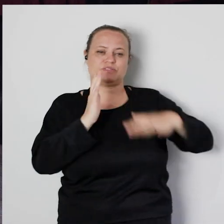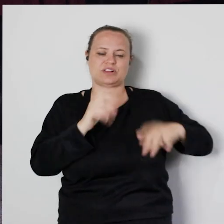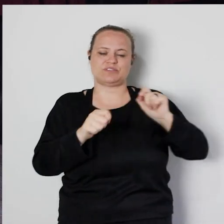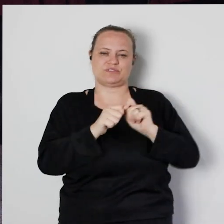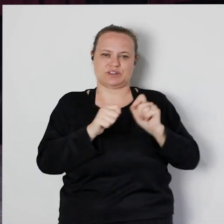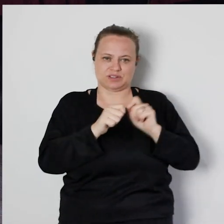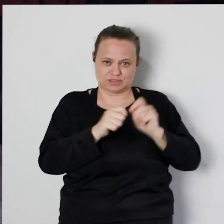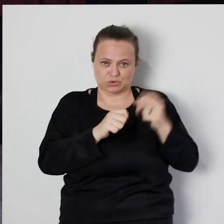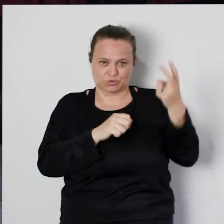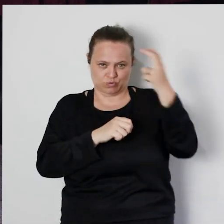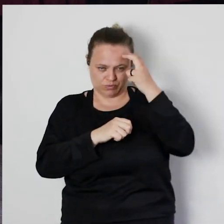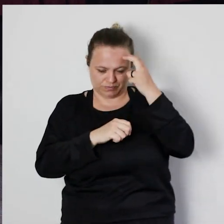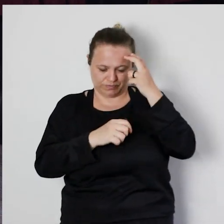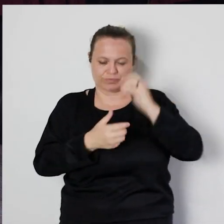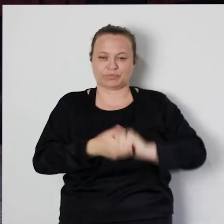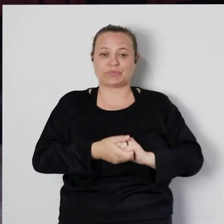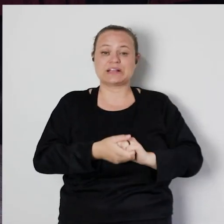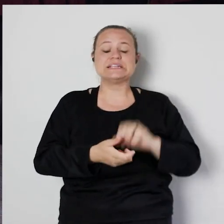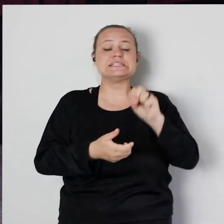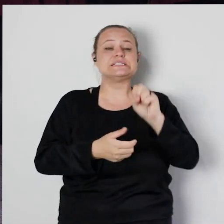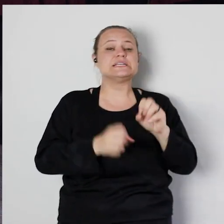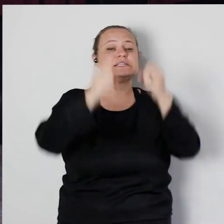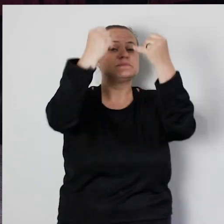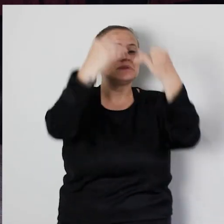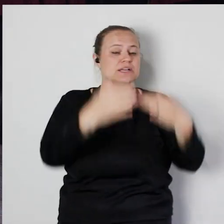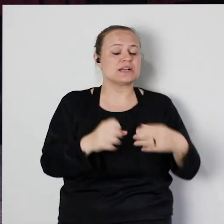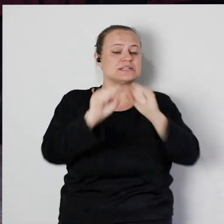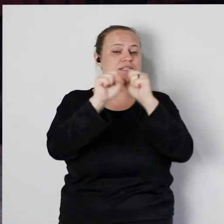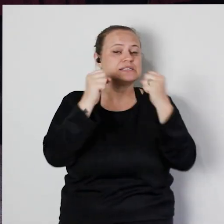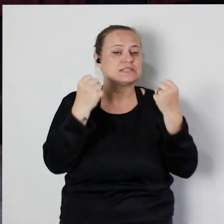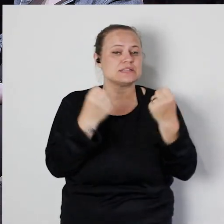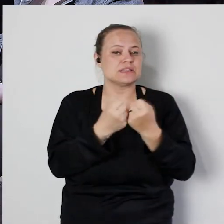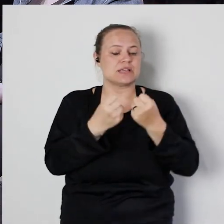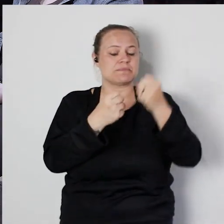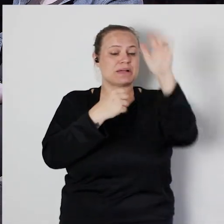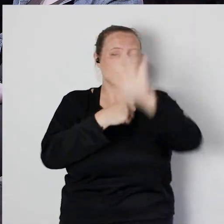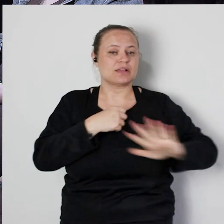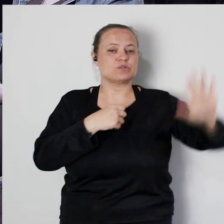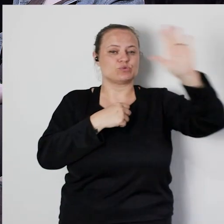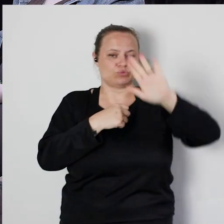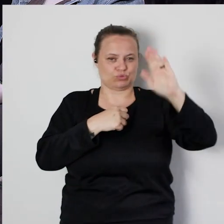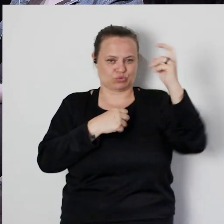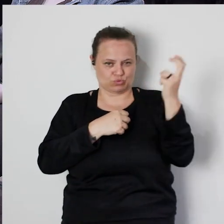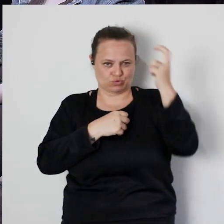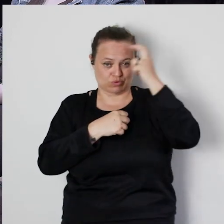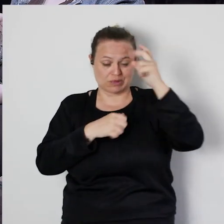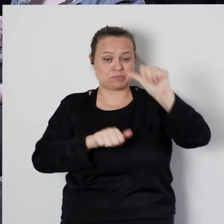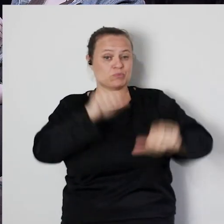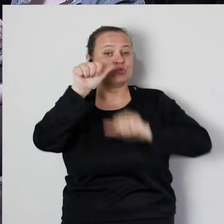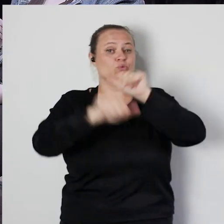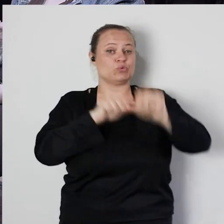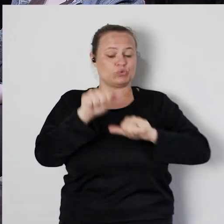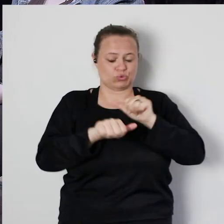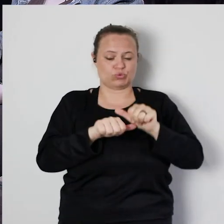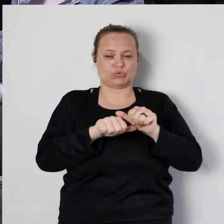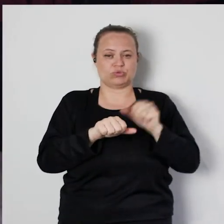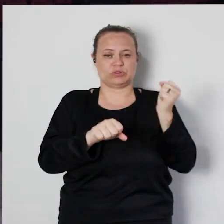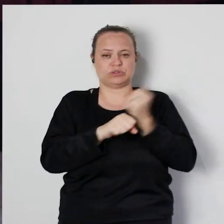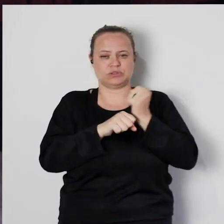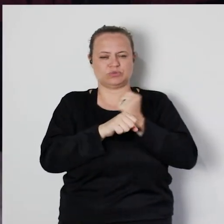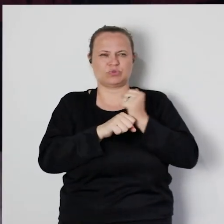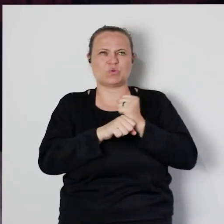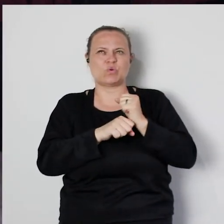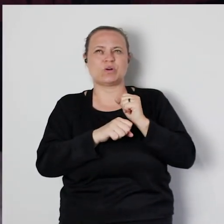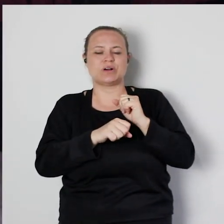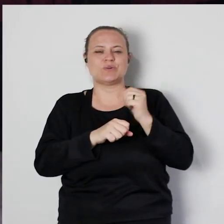um envolvimento político, né? Para além da tua atividade de produzir cultura. Então, falando de Sistema Nacional de Cultura, a gente